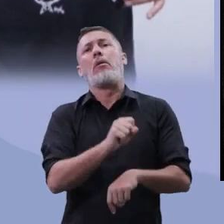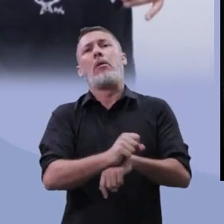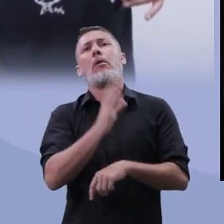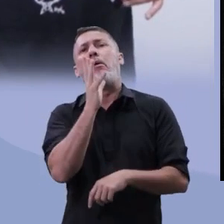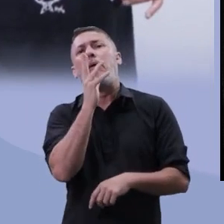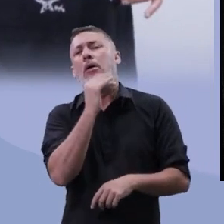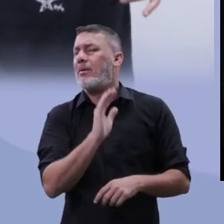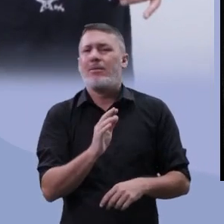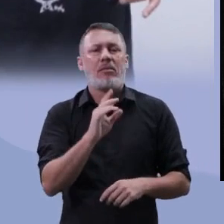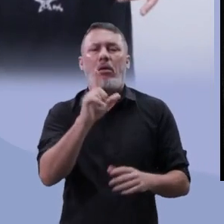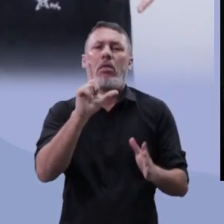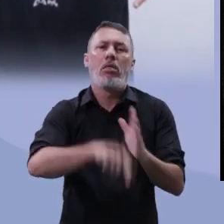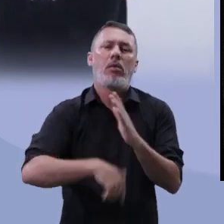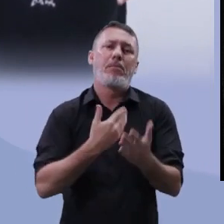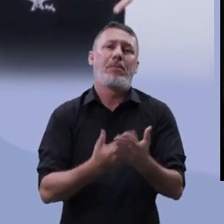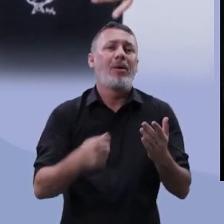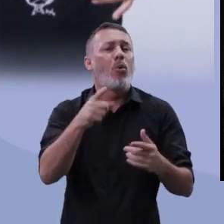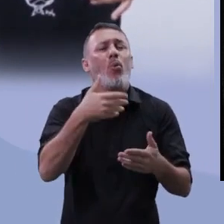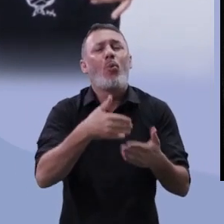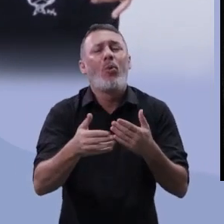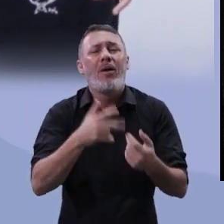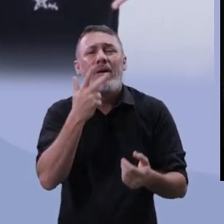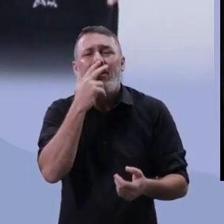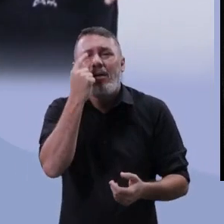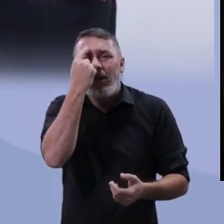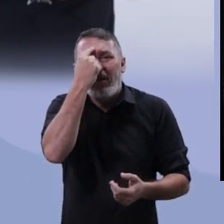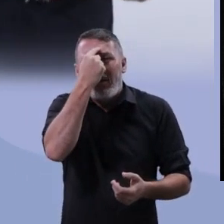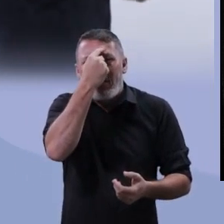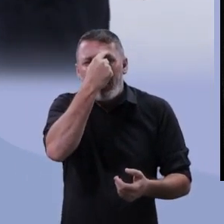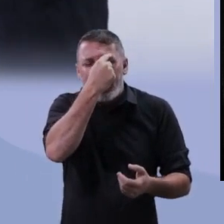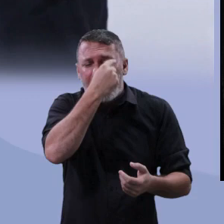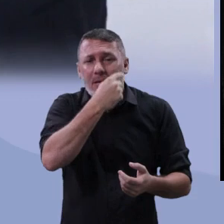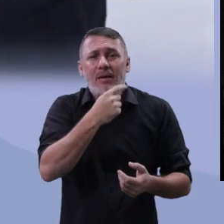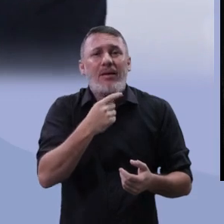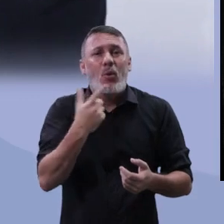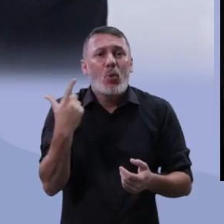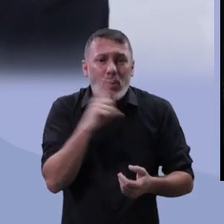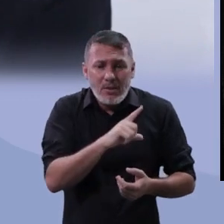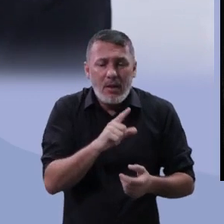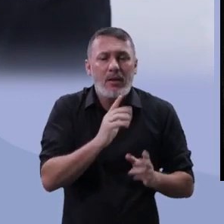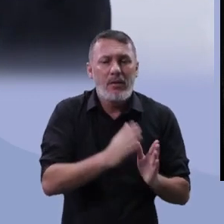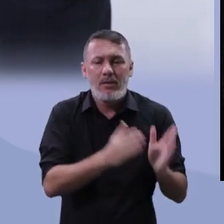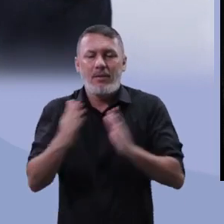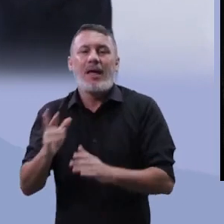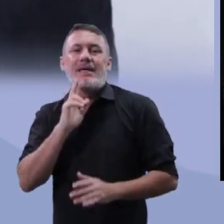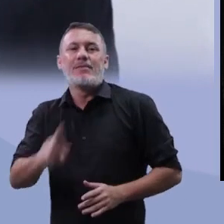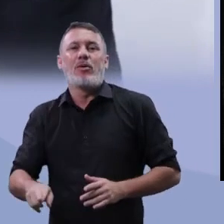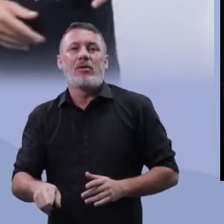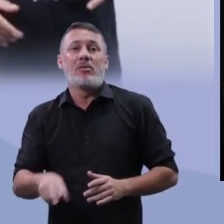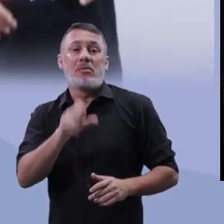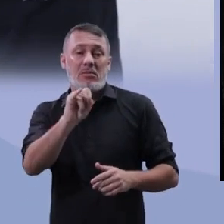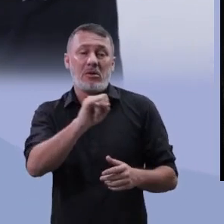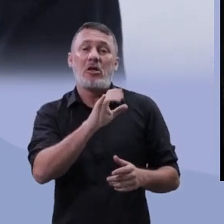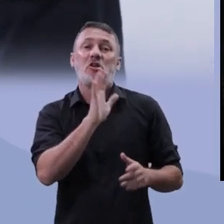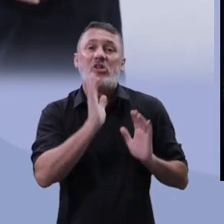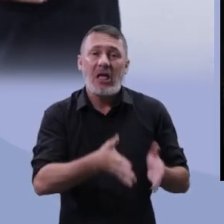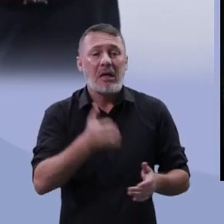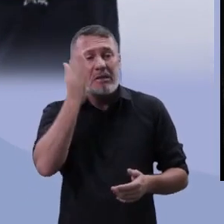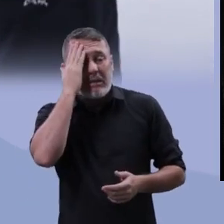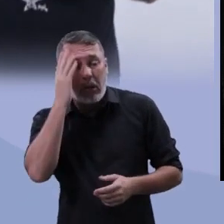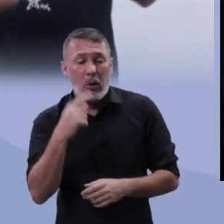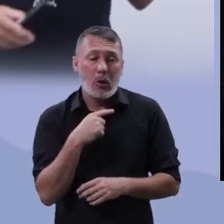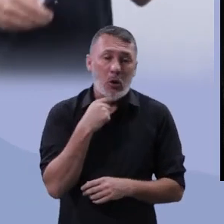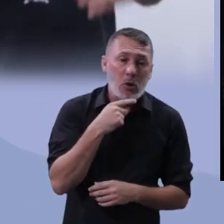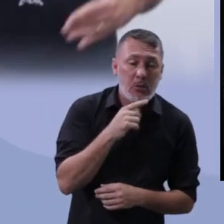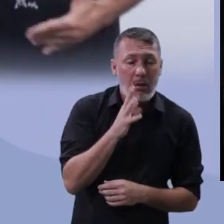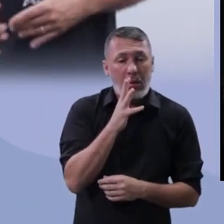para a próxima. Porque qualquer segundo que você economizar numa questão, você vai precisar para fazer uma questão